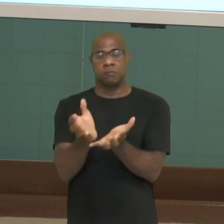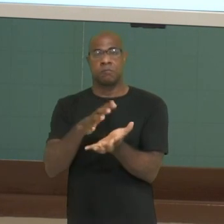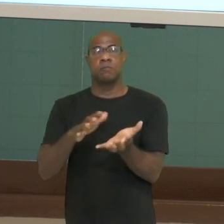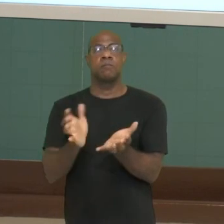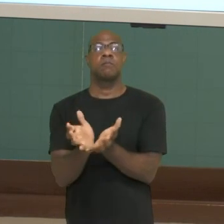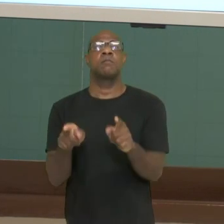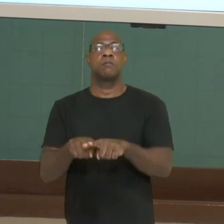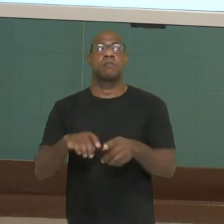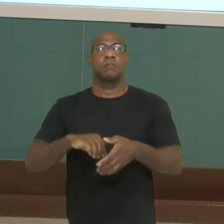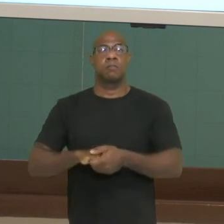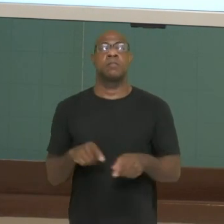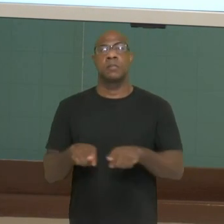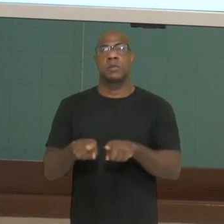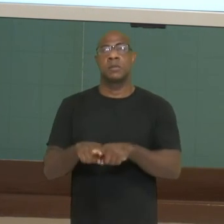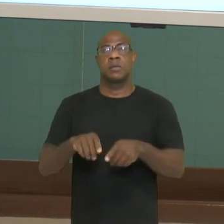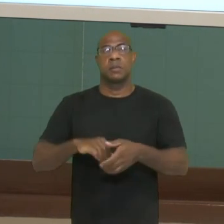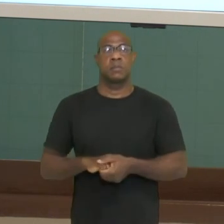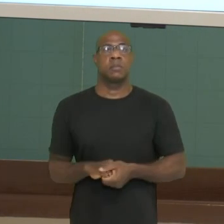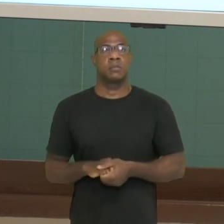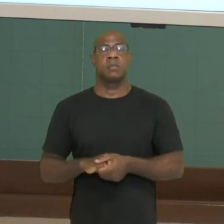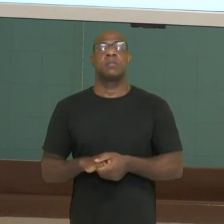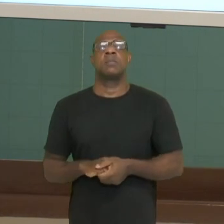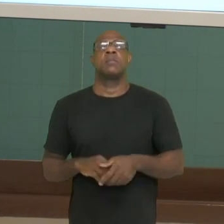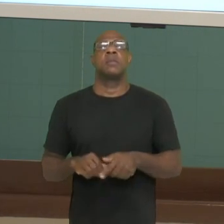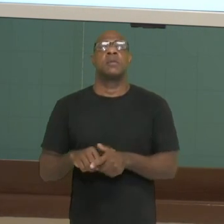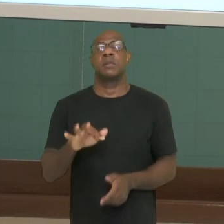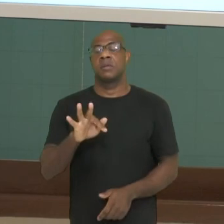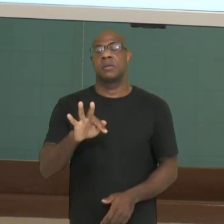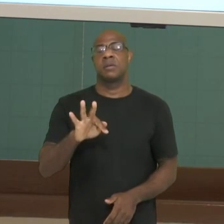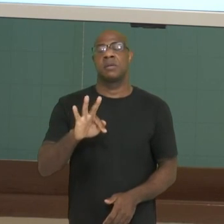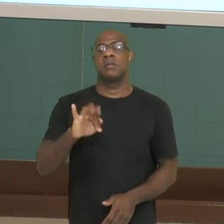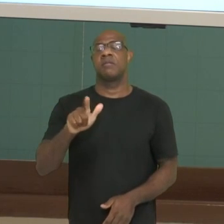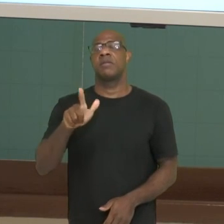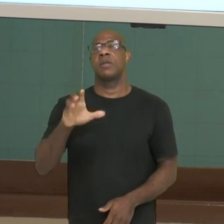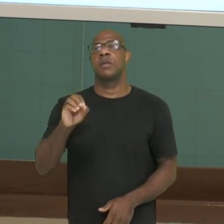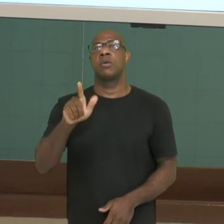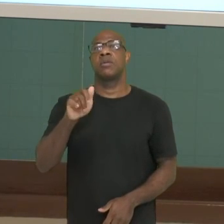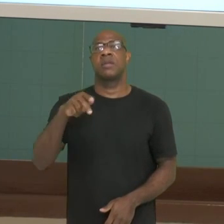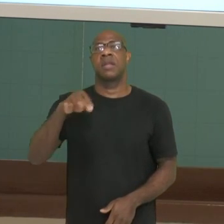o conceito de árvore. Filogenética.